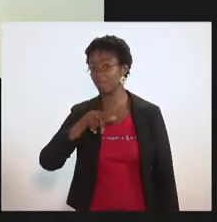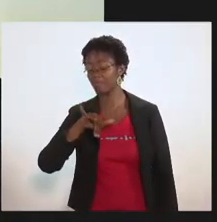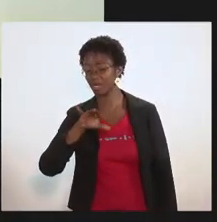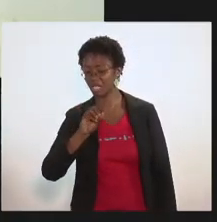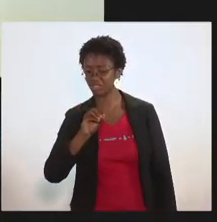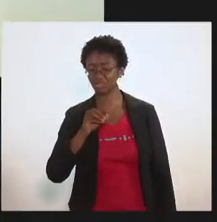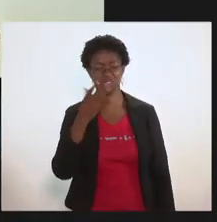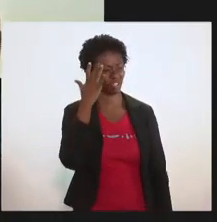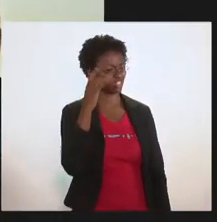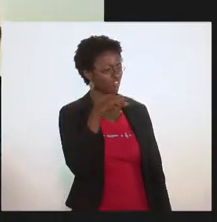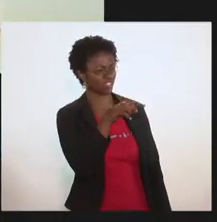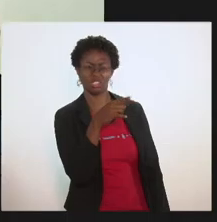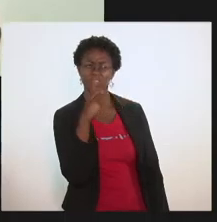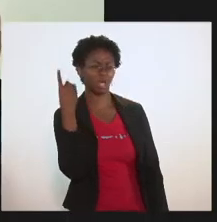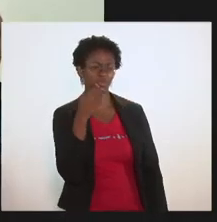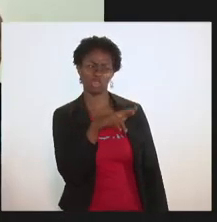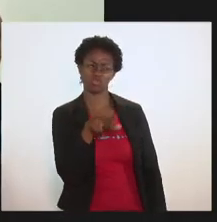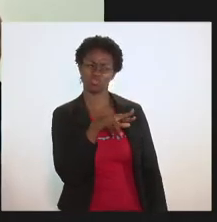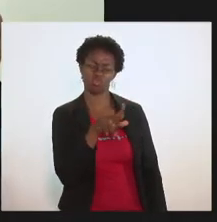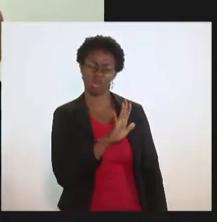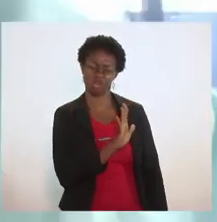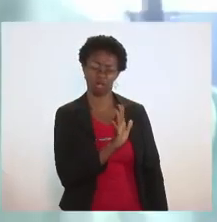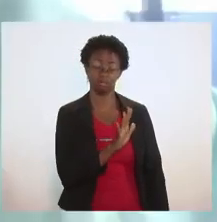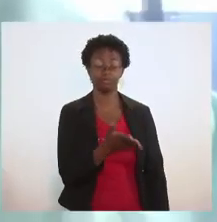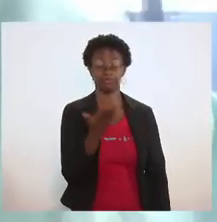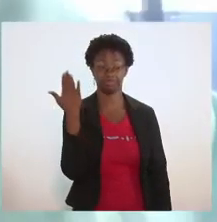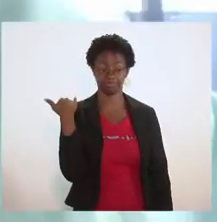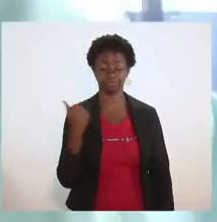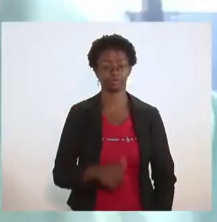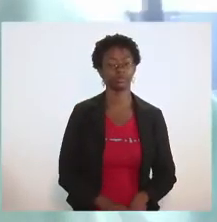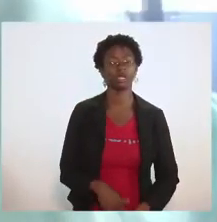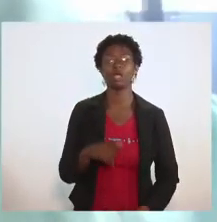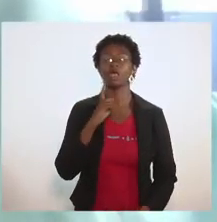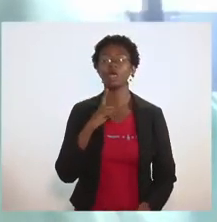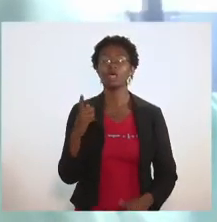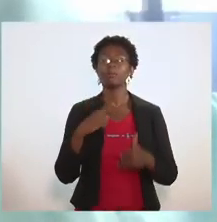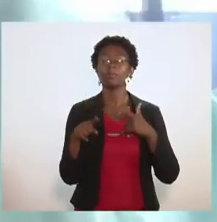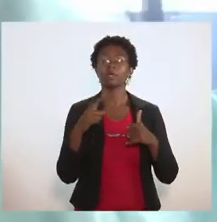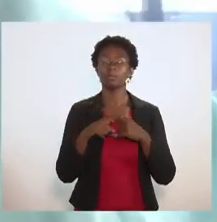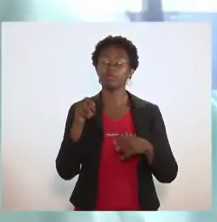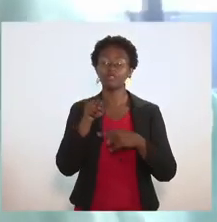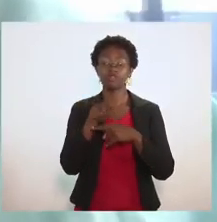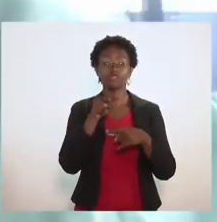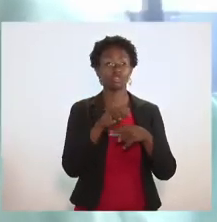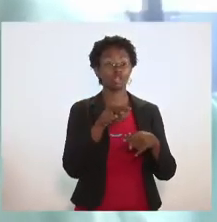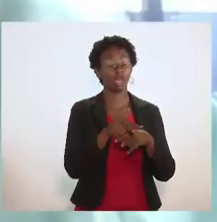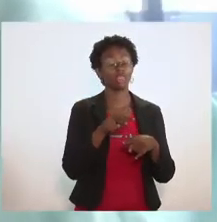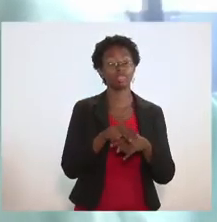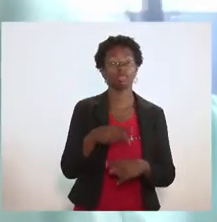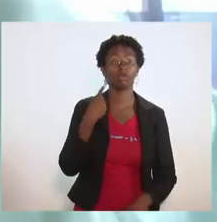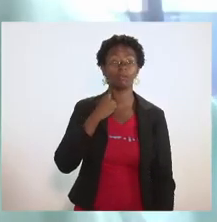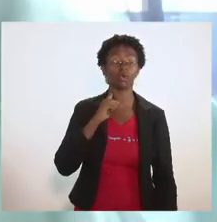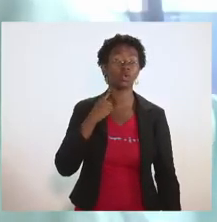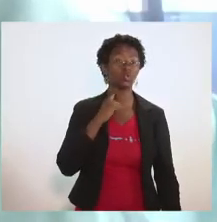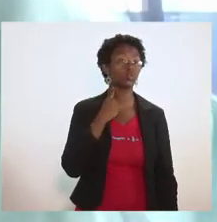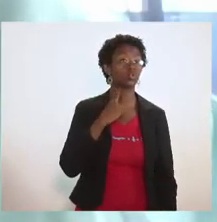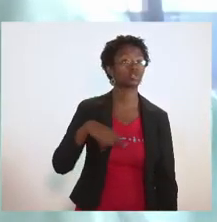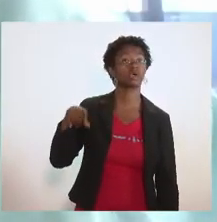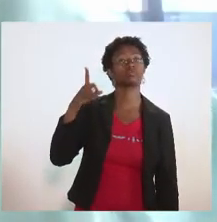Márcio Pacheco, colegas da CCJ, esse assunto é muito, muito antigo. É muito, muito